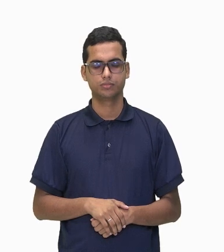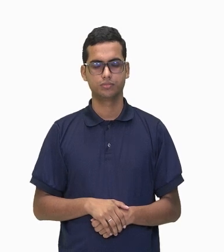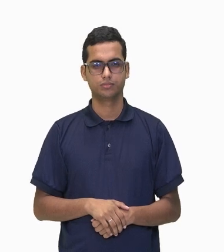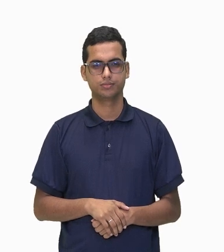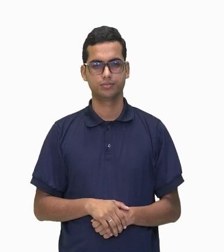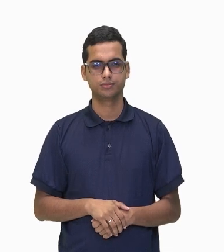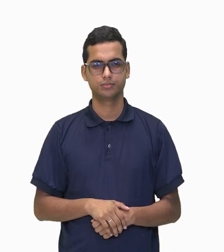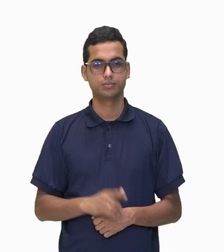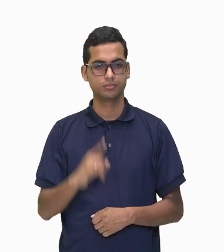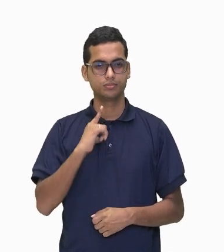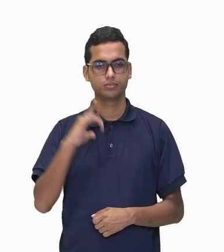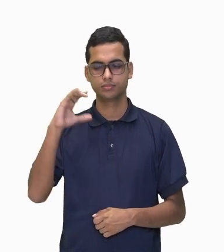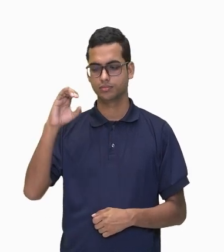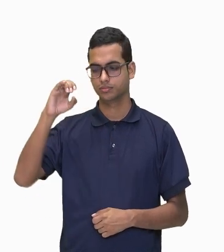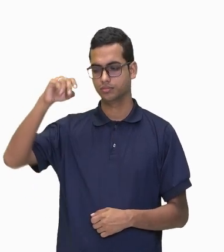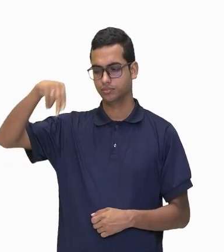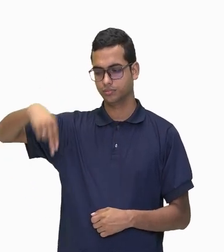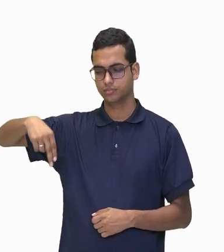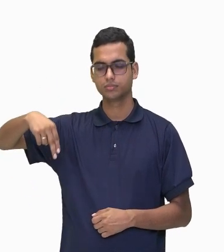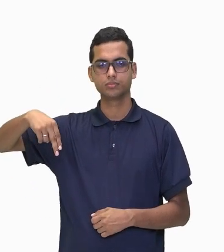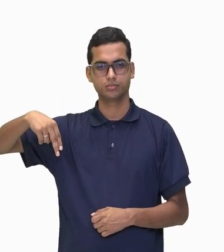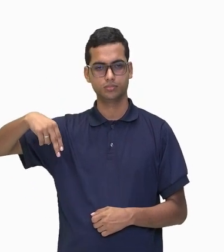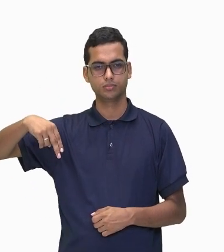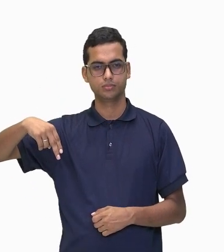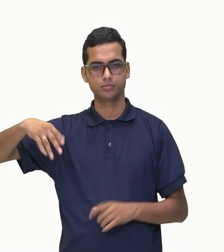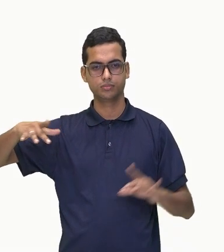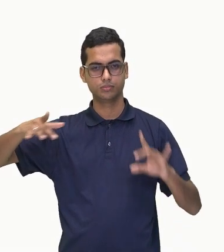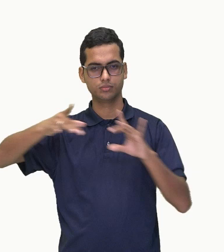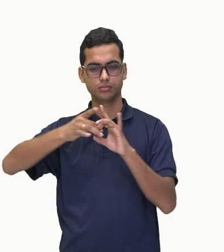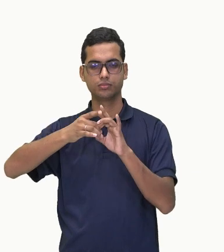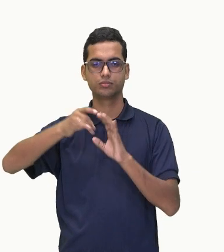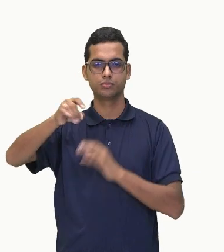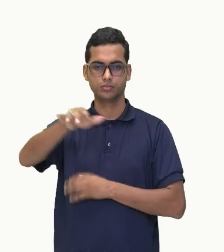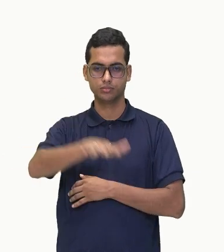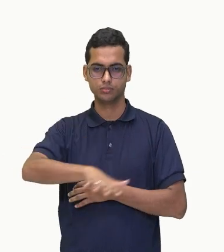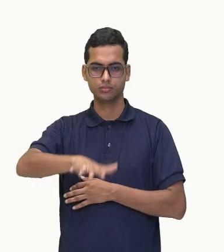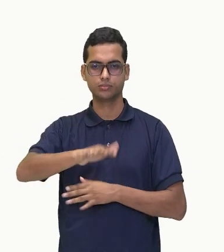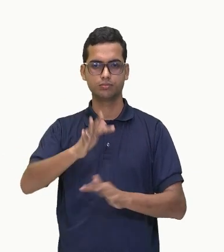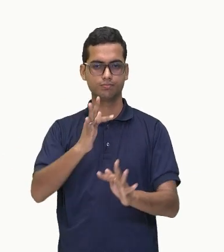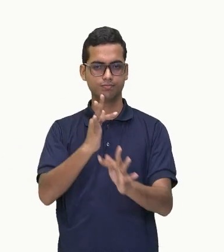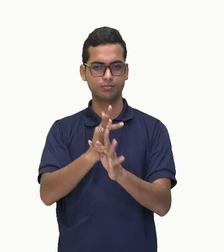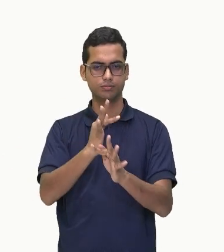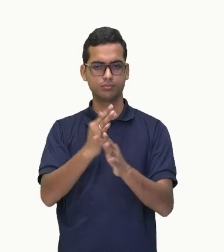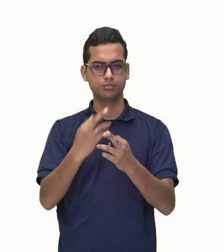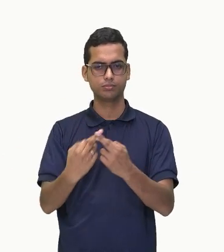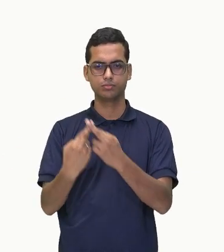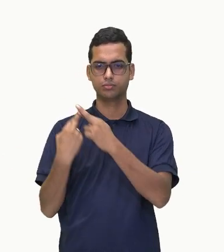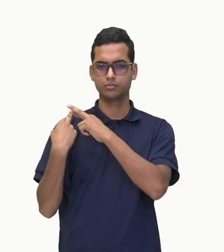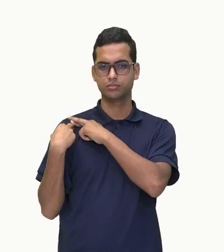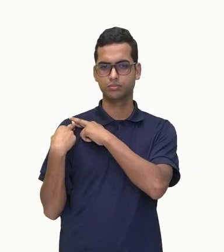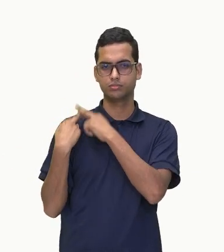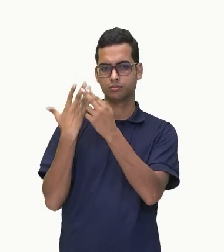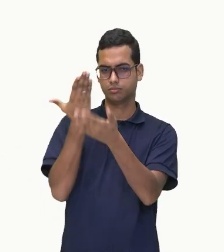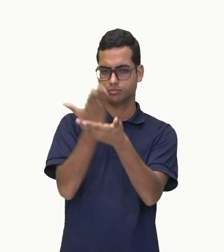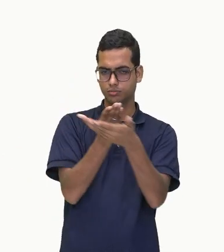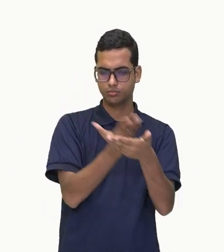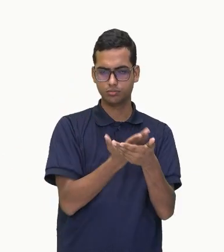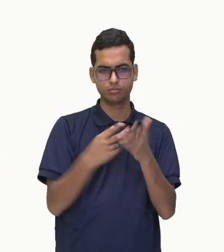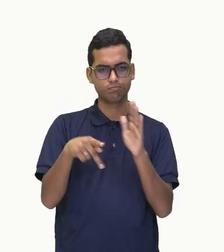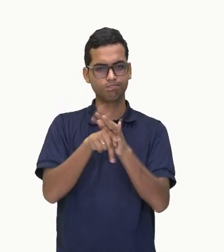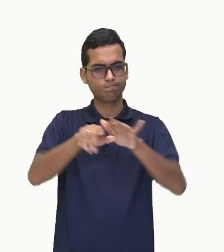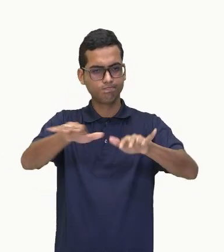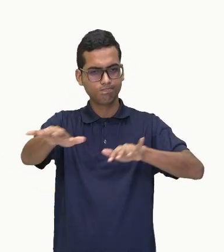com a cinemática, que é uma das áreas da física, responsável pelo estudo do movimento